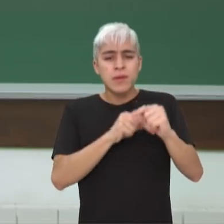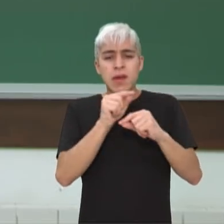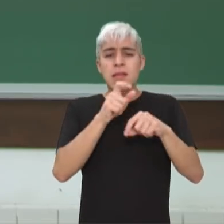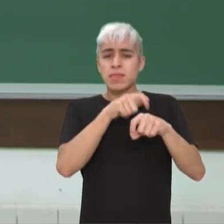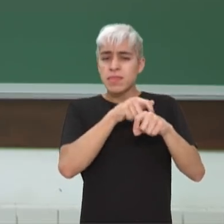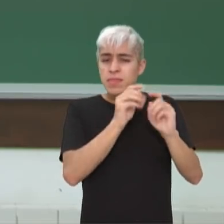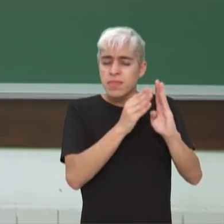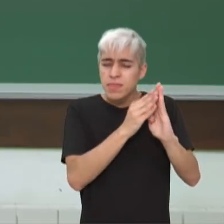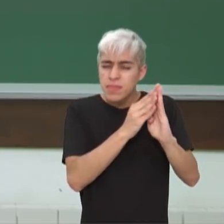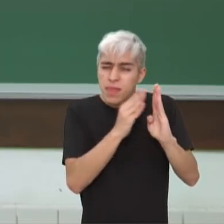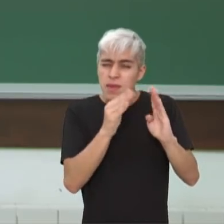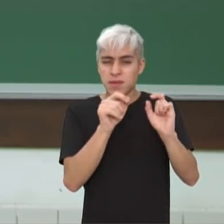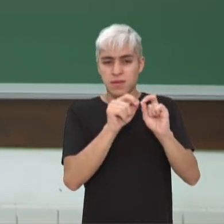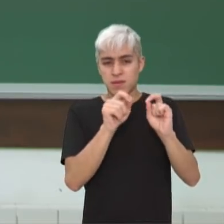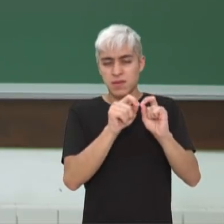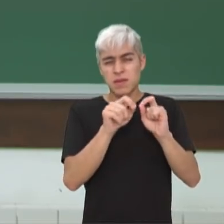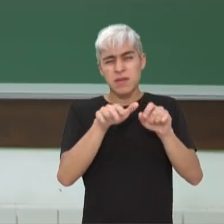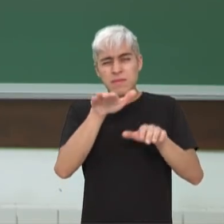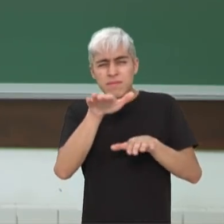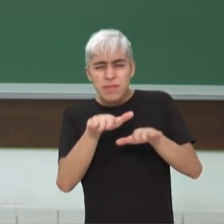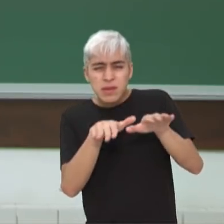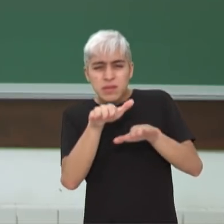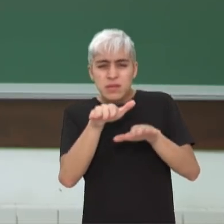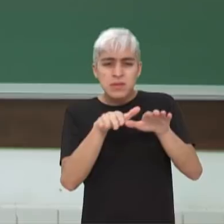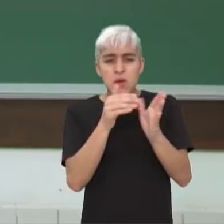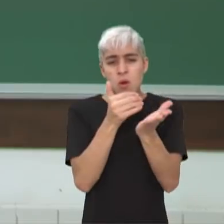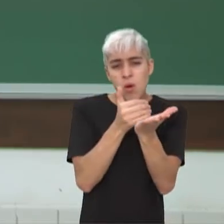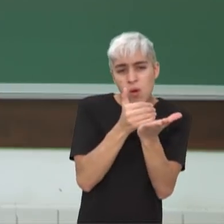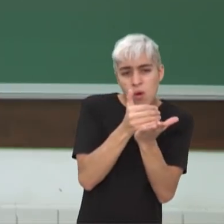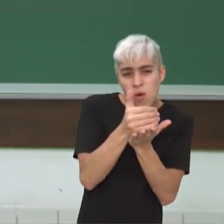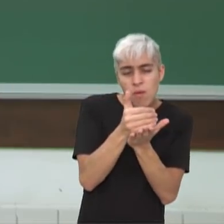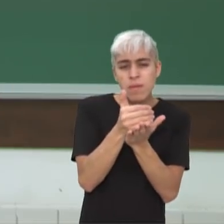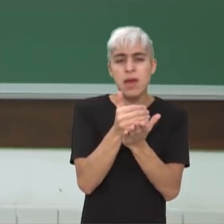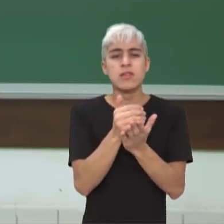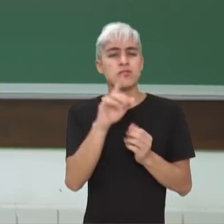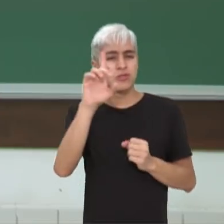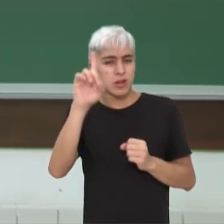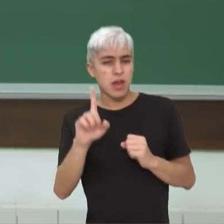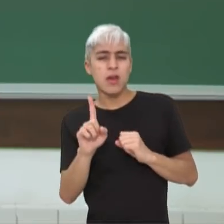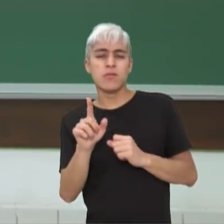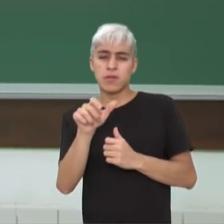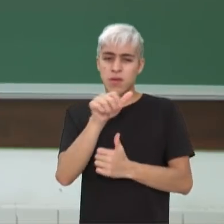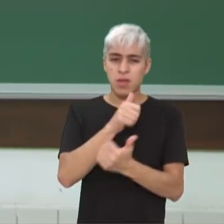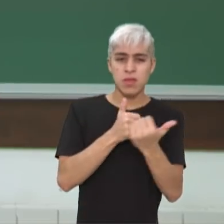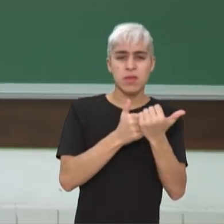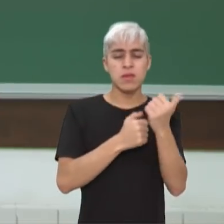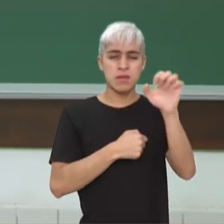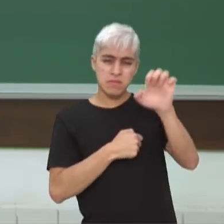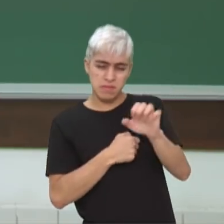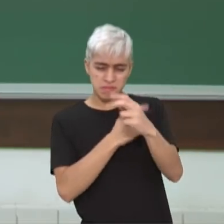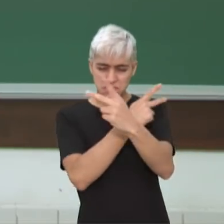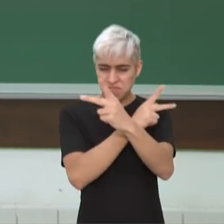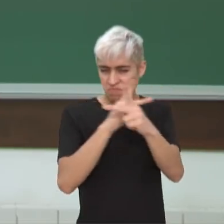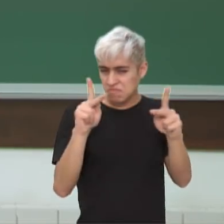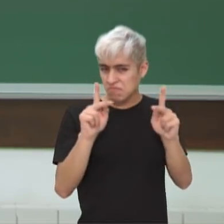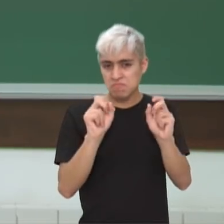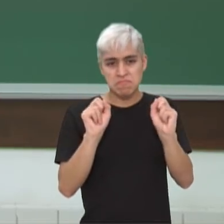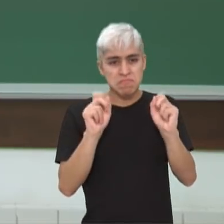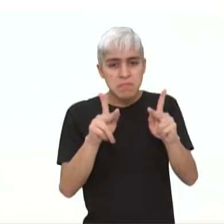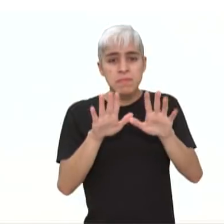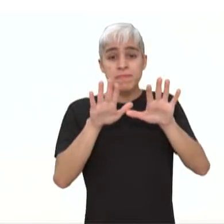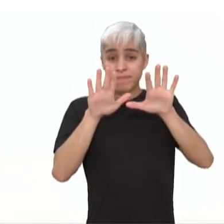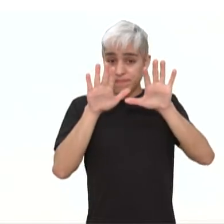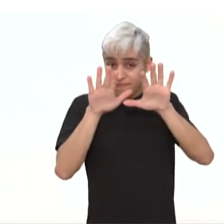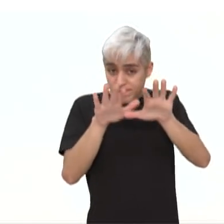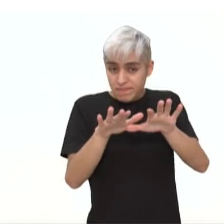tempo. Então faça esse exercício ali primeiro comece ali com o braço esquerdo ou direito, tanto faz, fica a seu critério aí de casa, mas que você